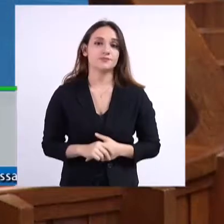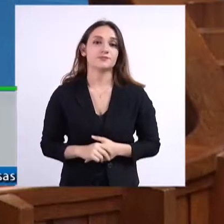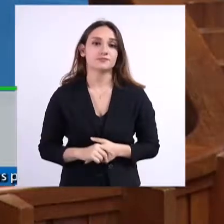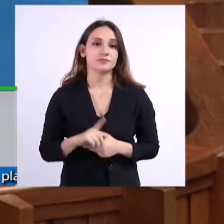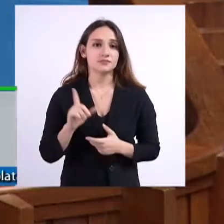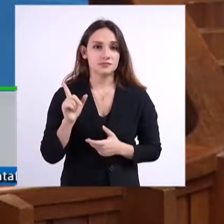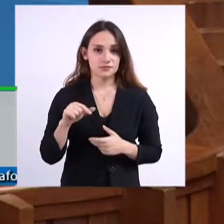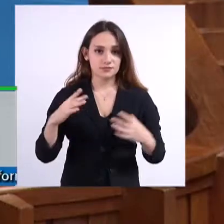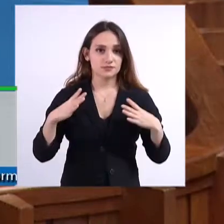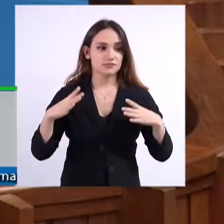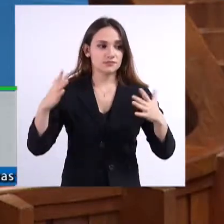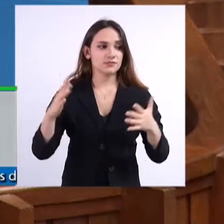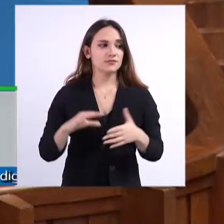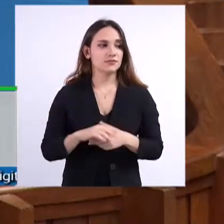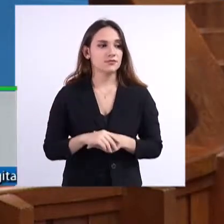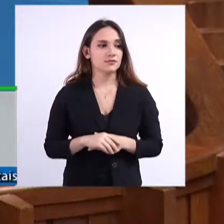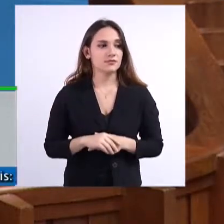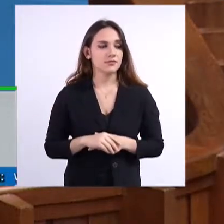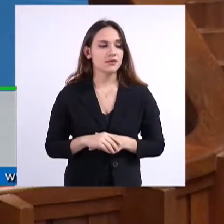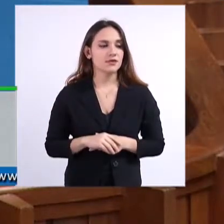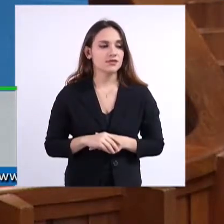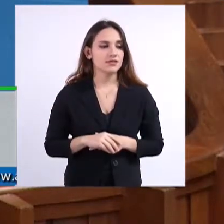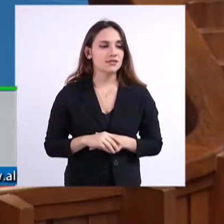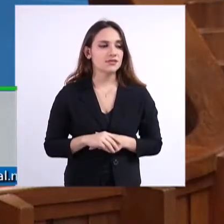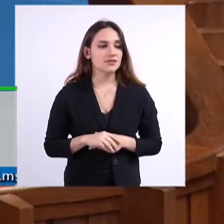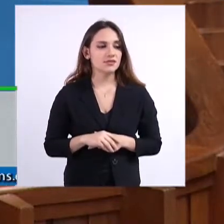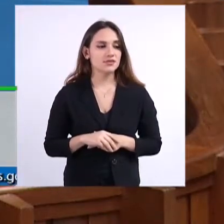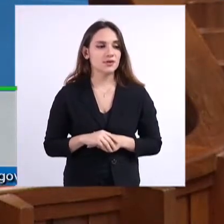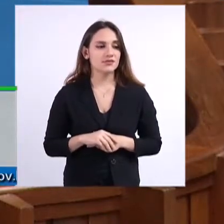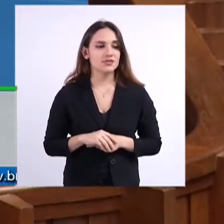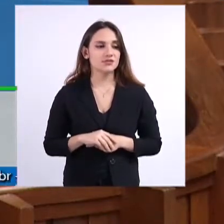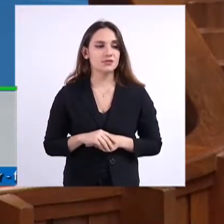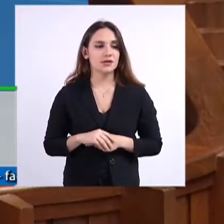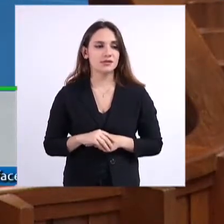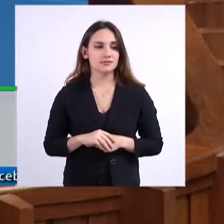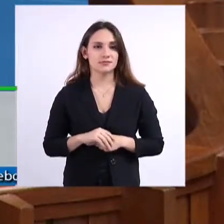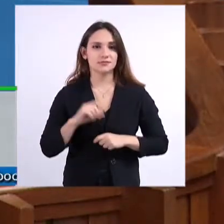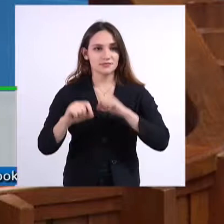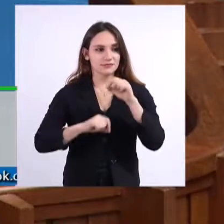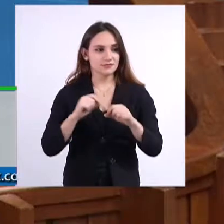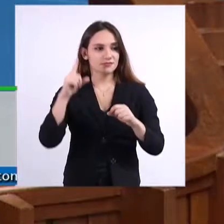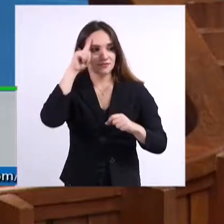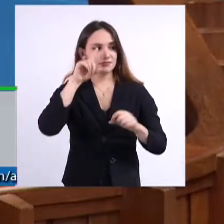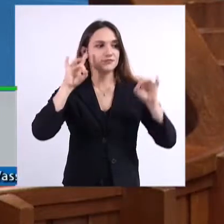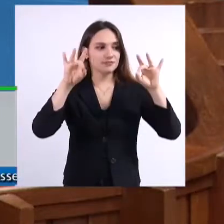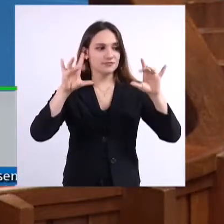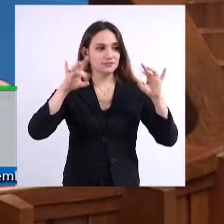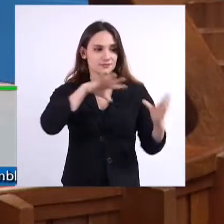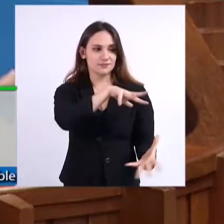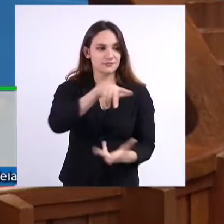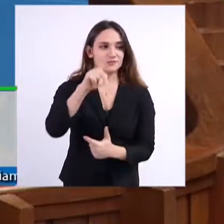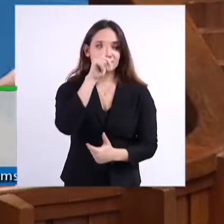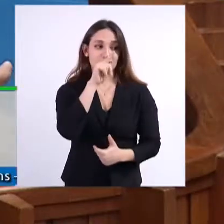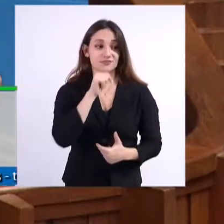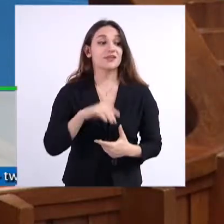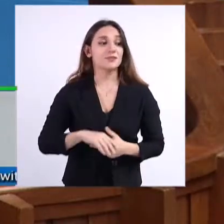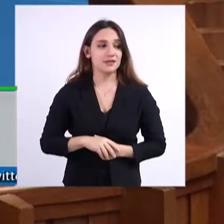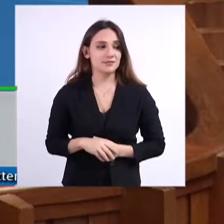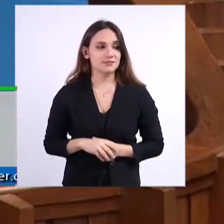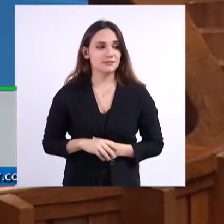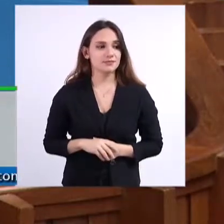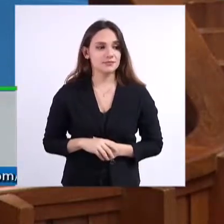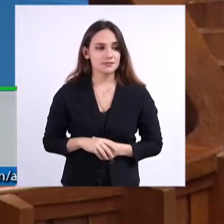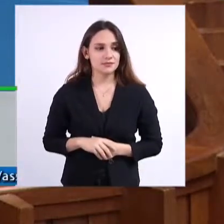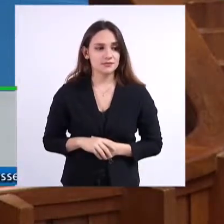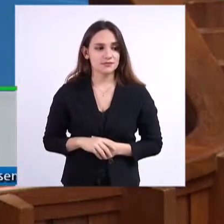é comemorado mundialmente o Dia da Água. E quando fala em água, nós